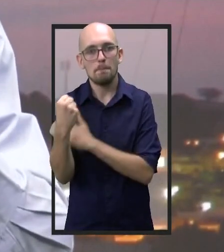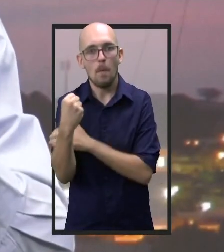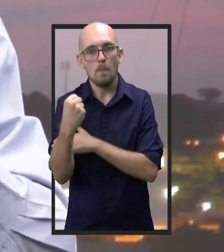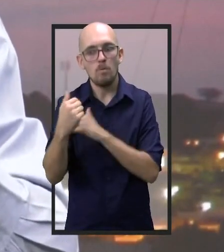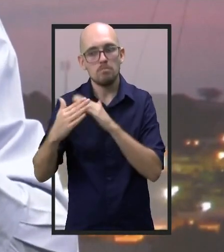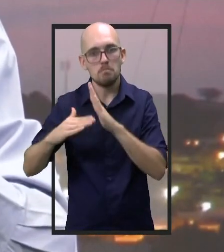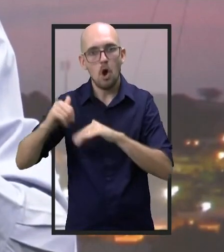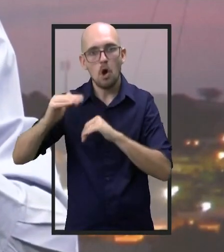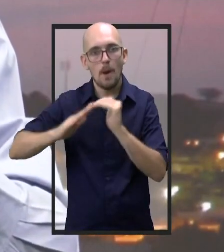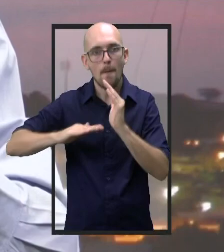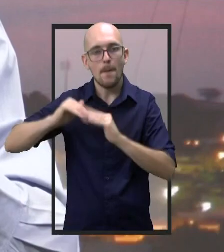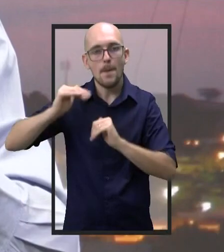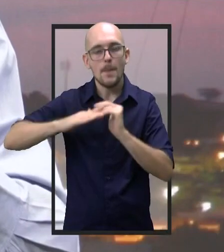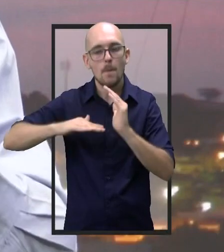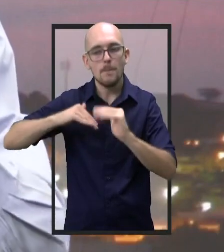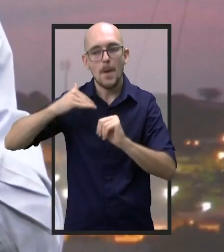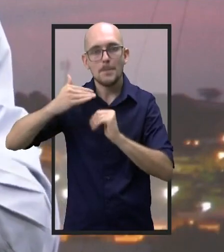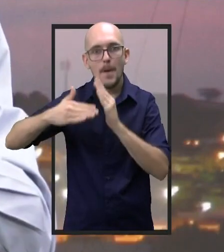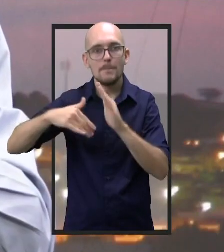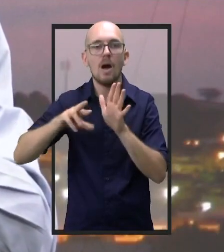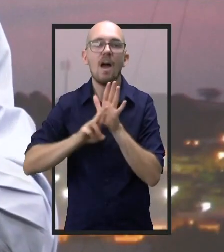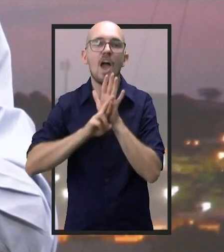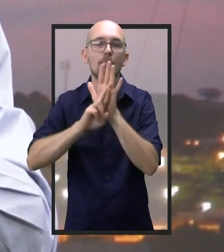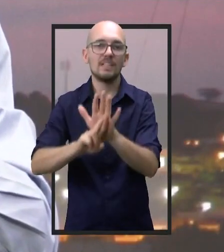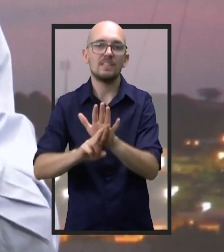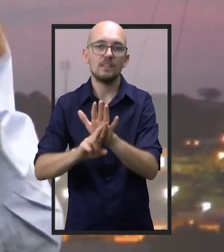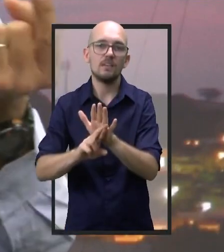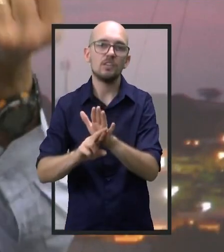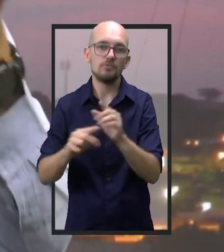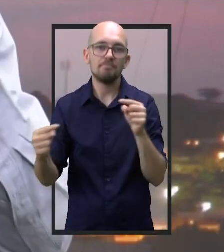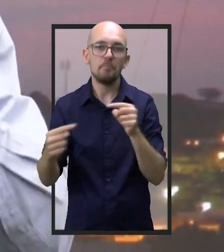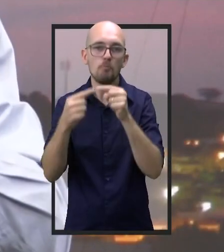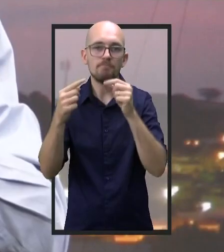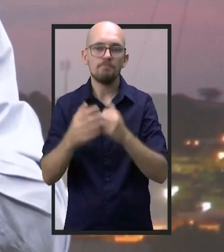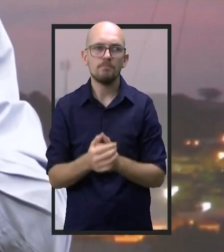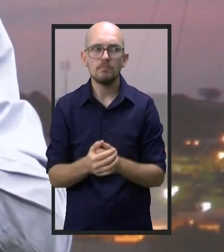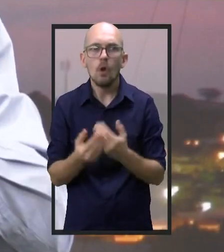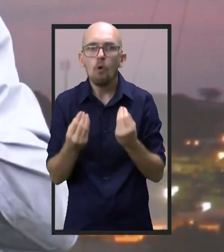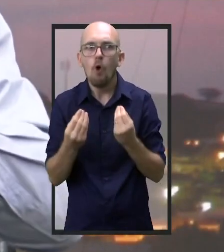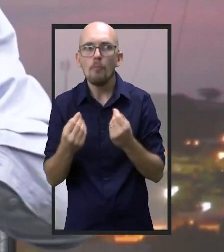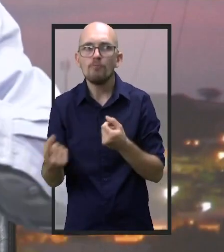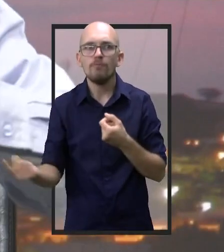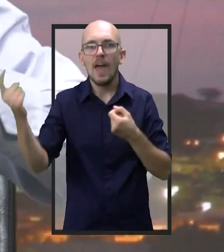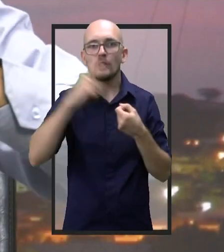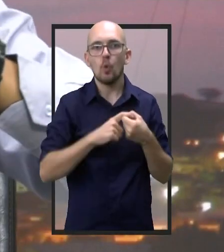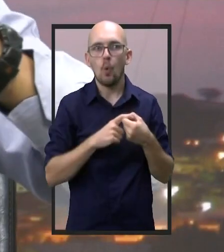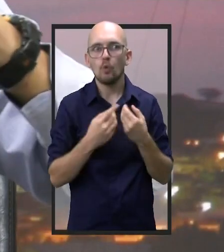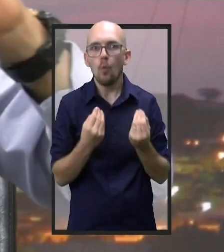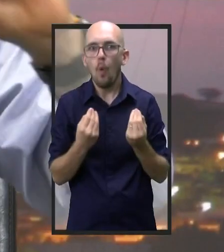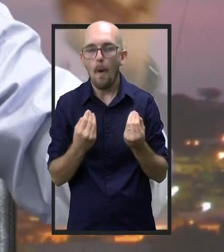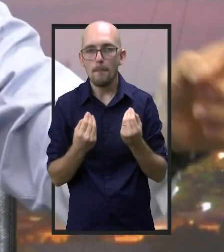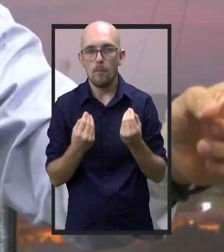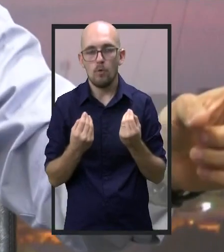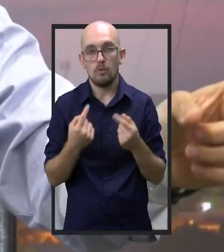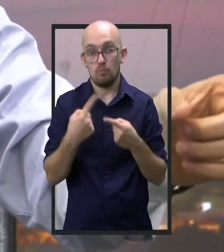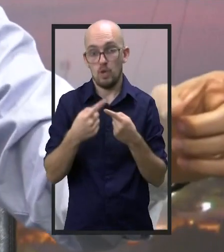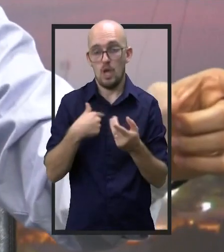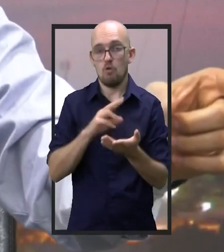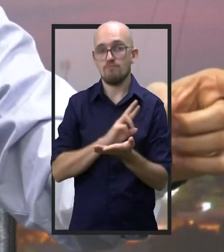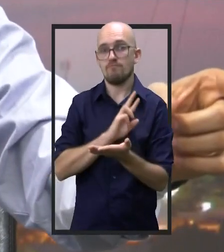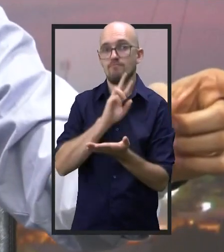retorno, essa representação tenha musculatura detalhada. E como é que eu vou ter o retorno? A partir do momento que eu levo